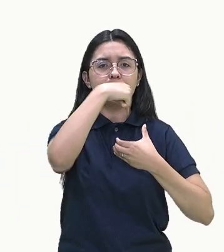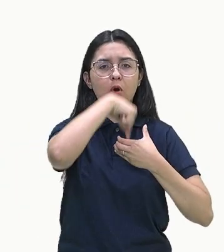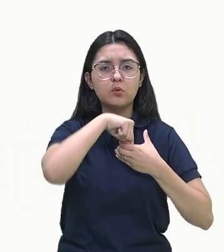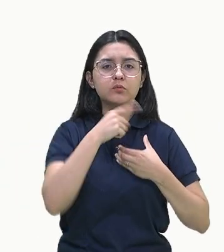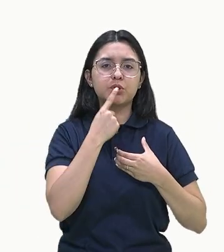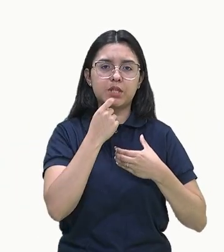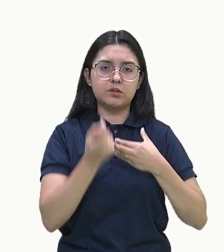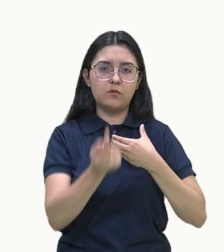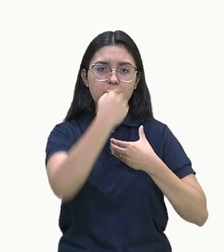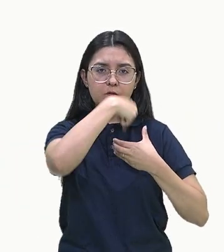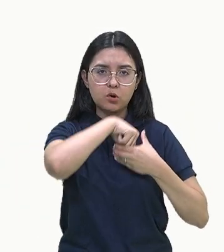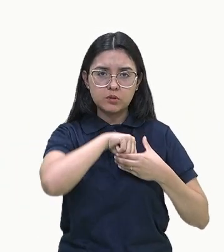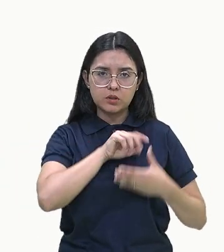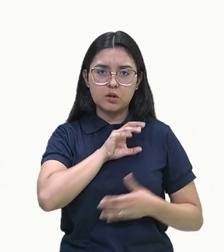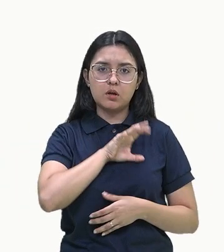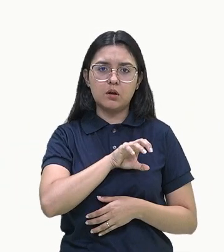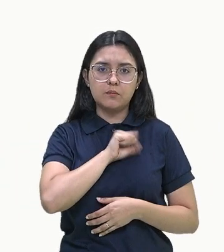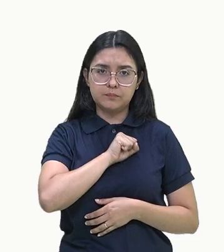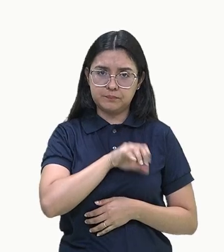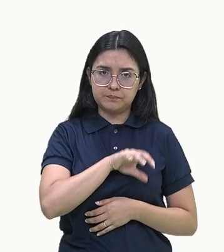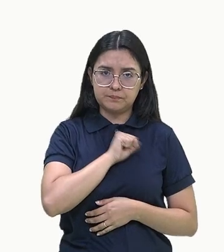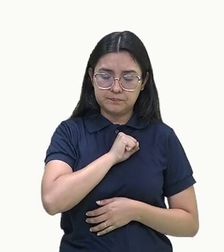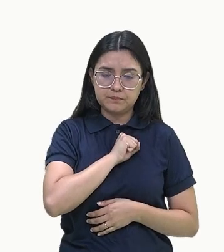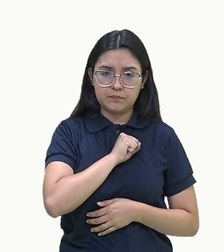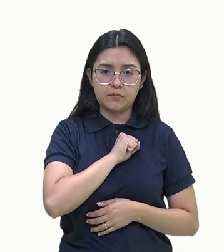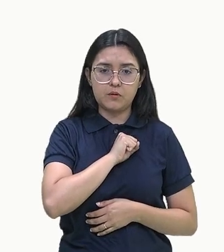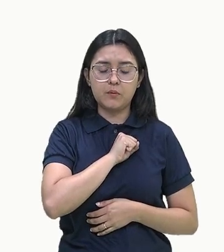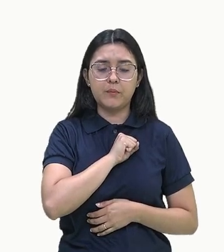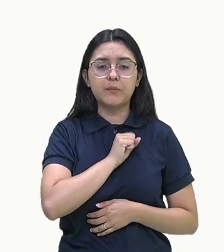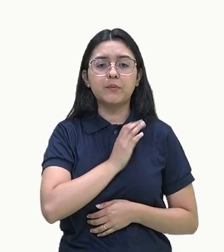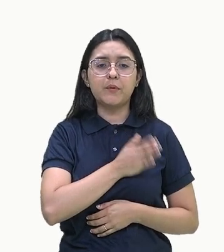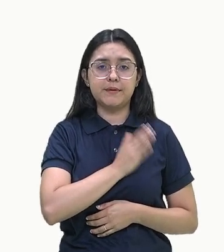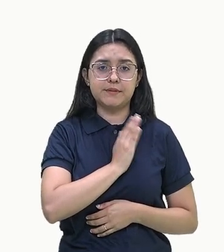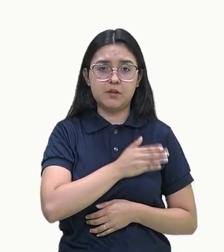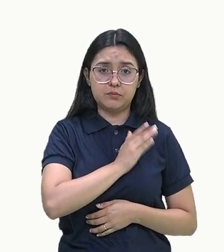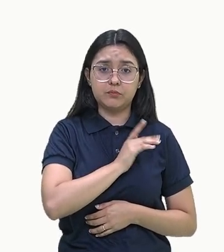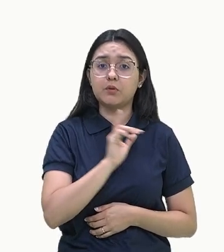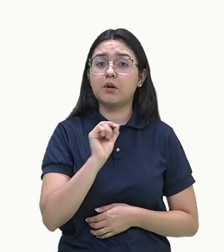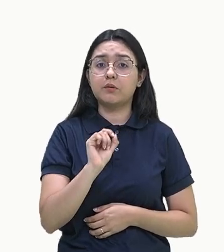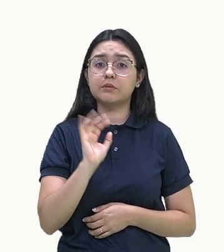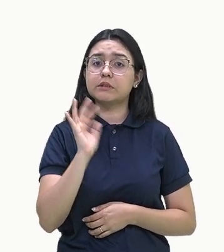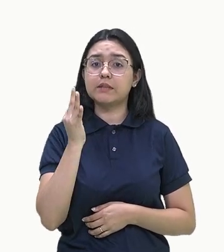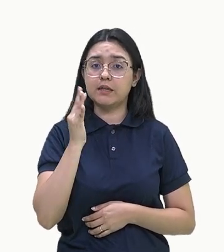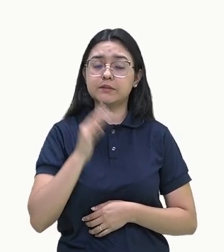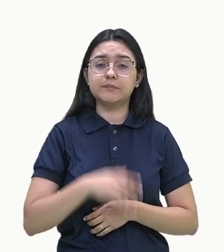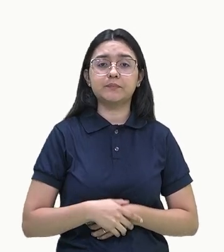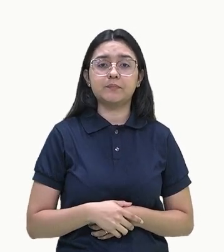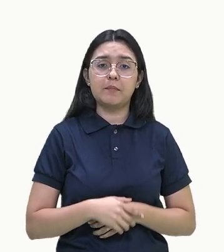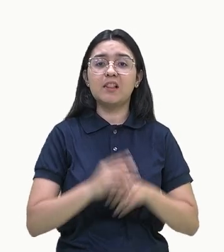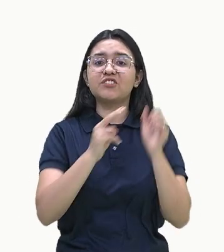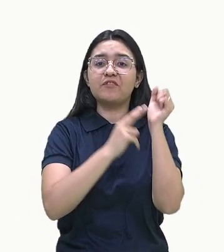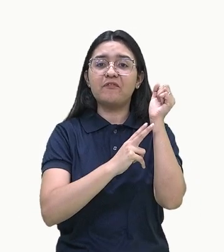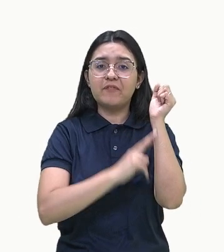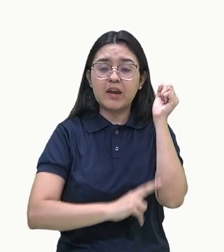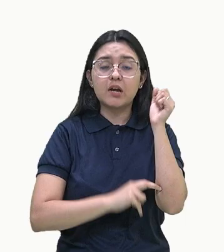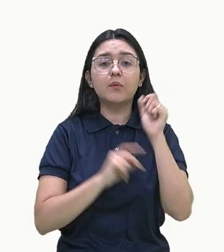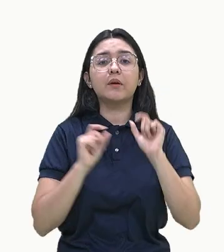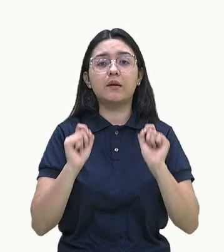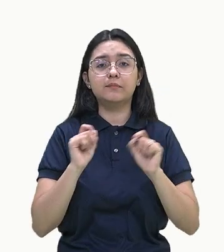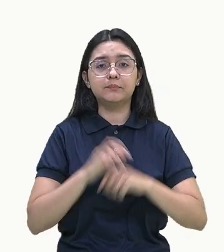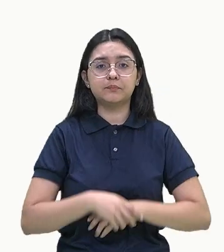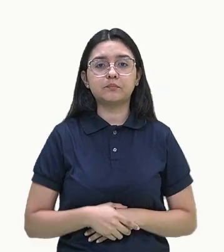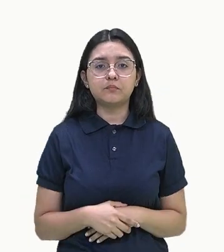ele está voltando do corpo para o coração, né, pelas veias, e